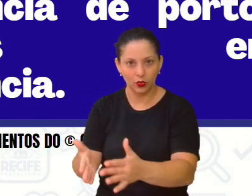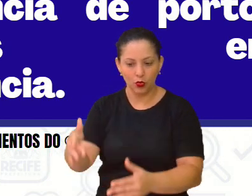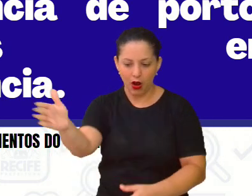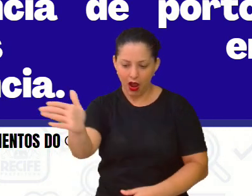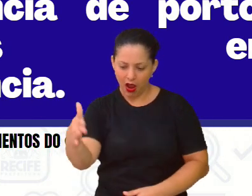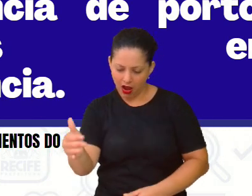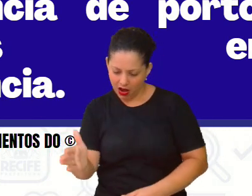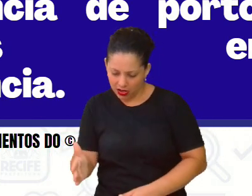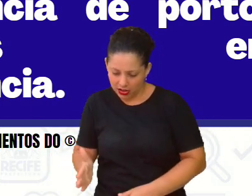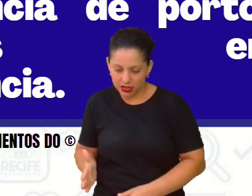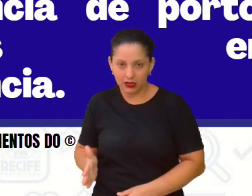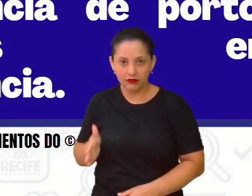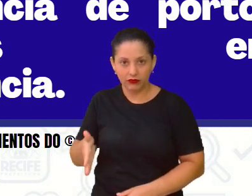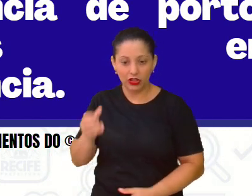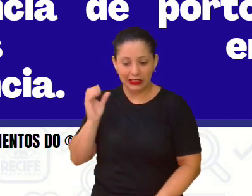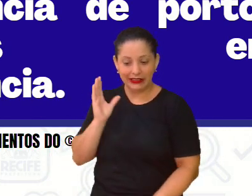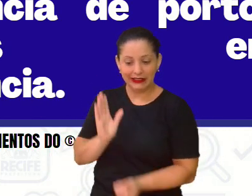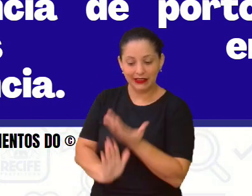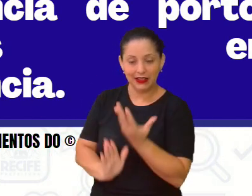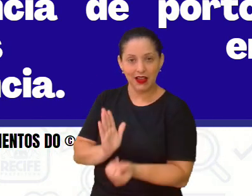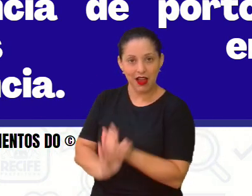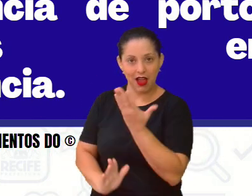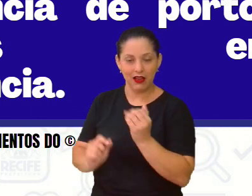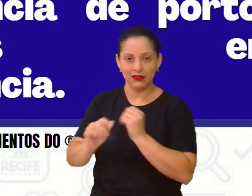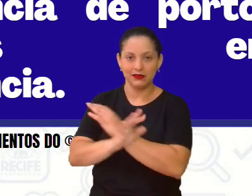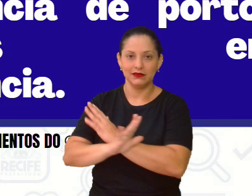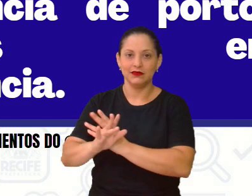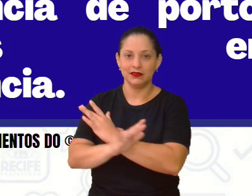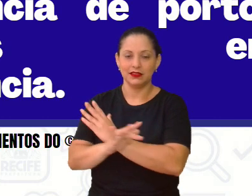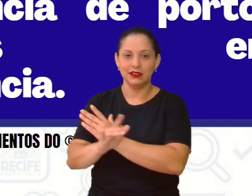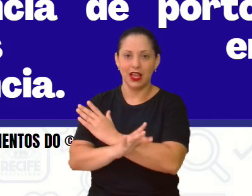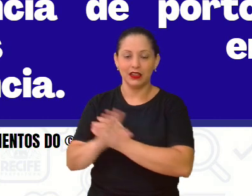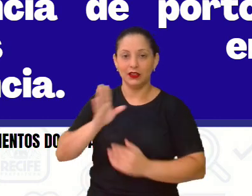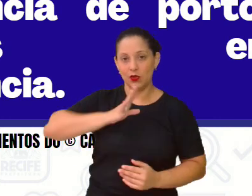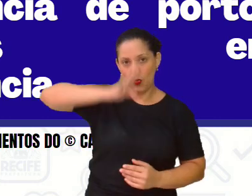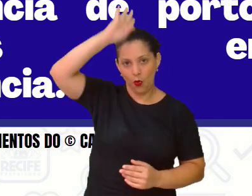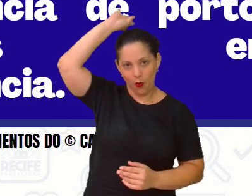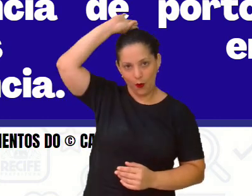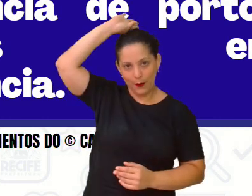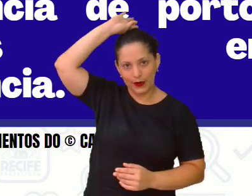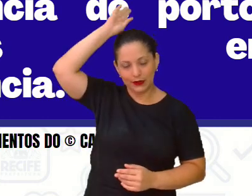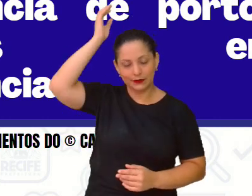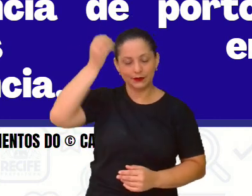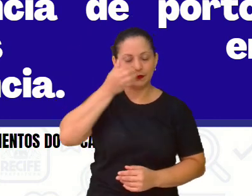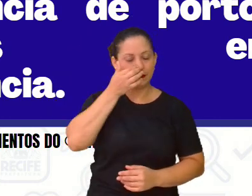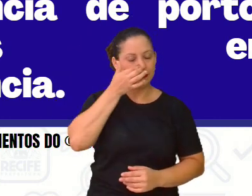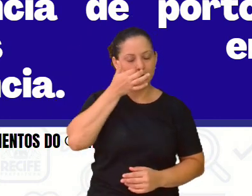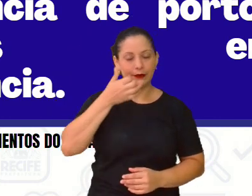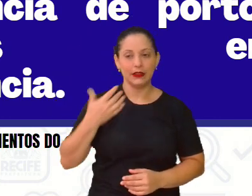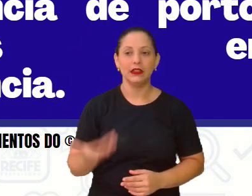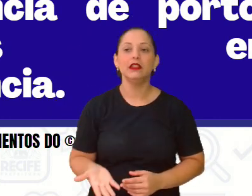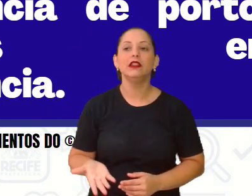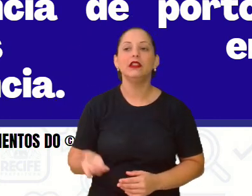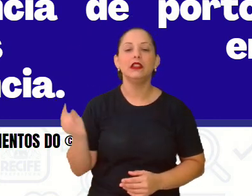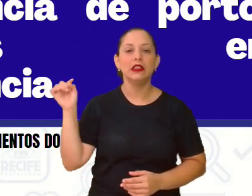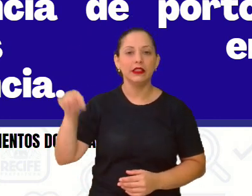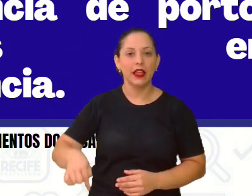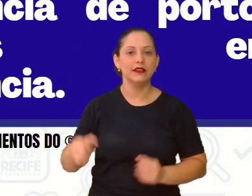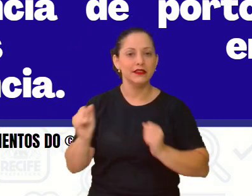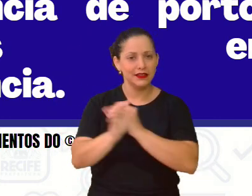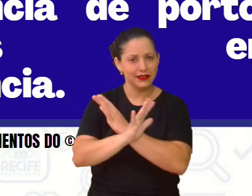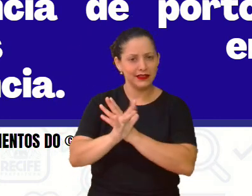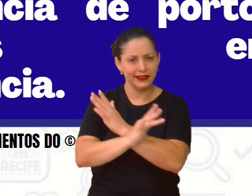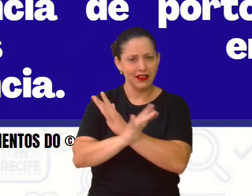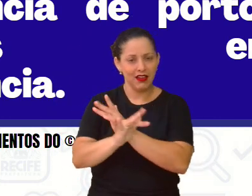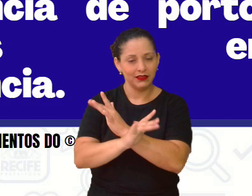né, uma cidade, né, que foi a cidade de Roma, e a partir dessa